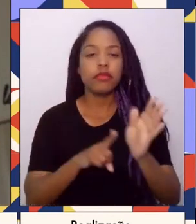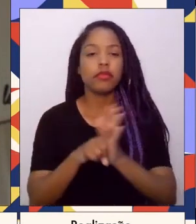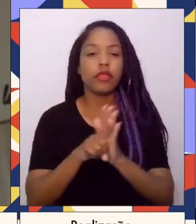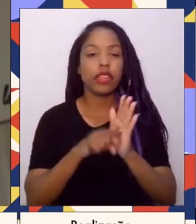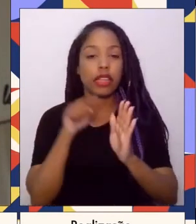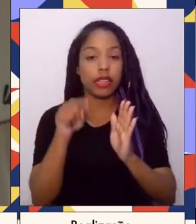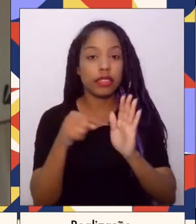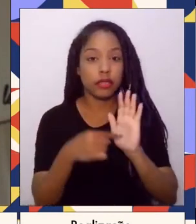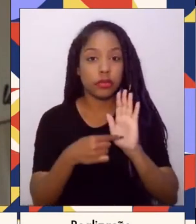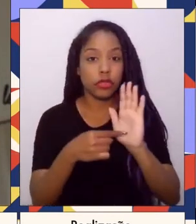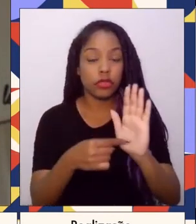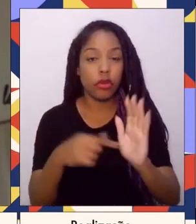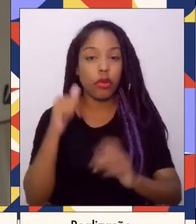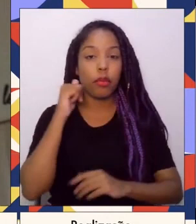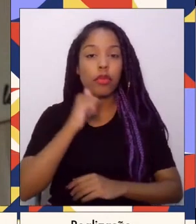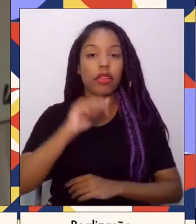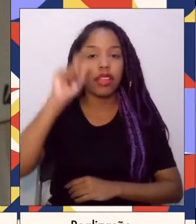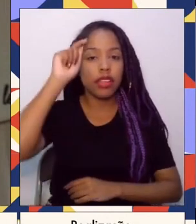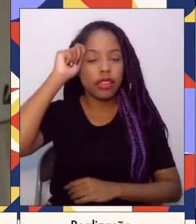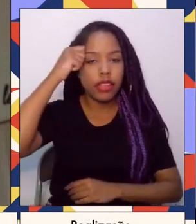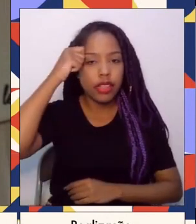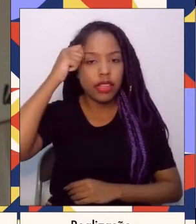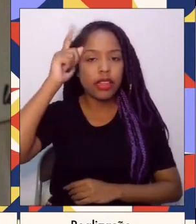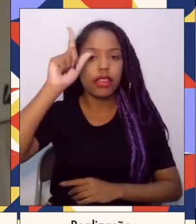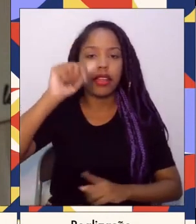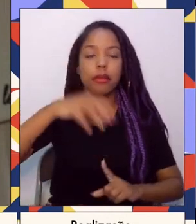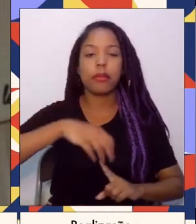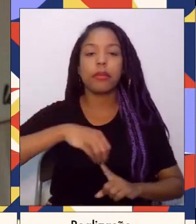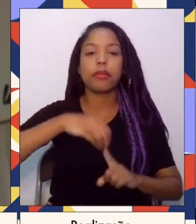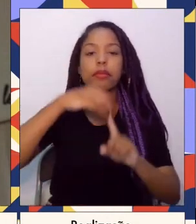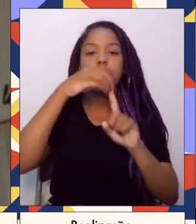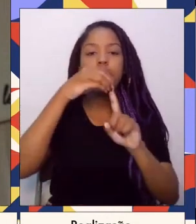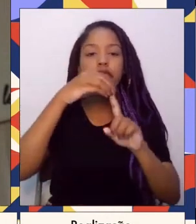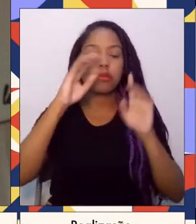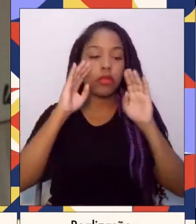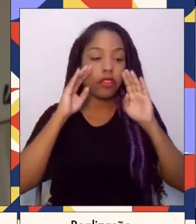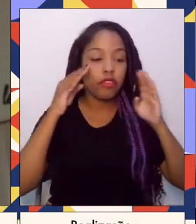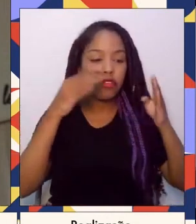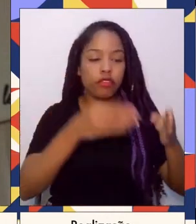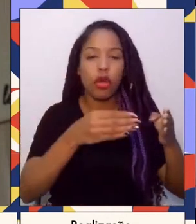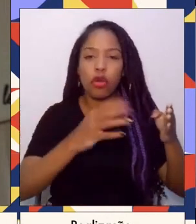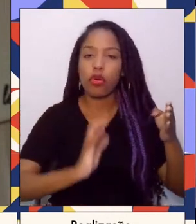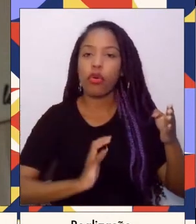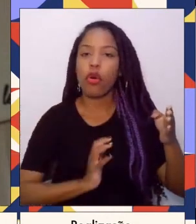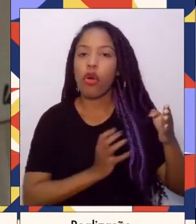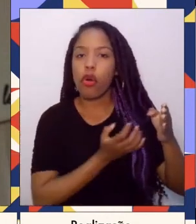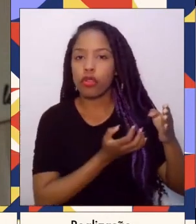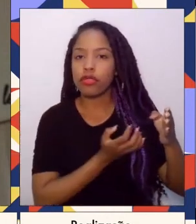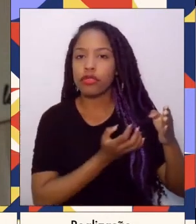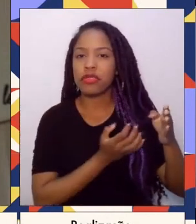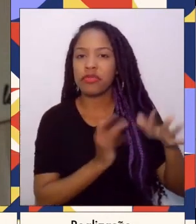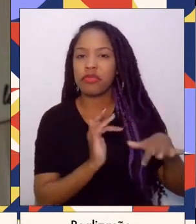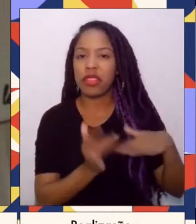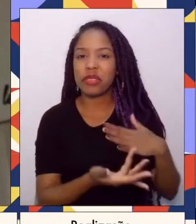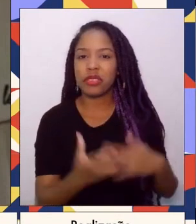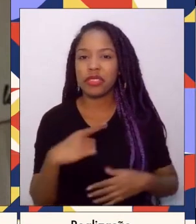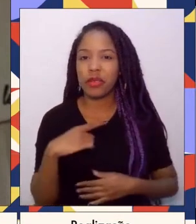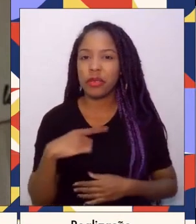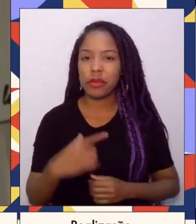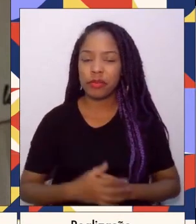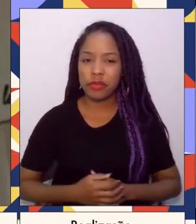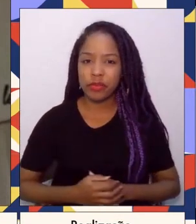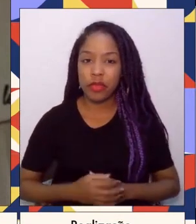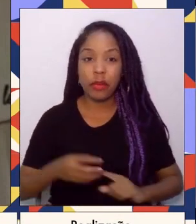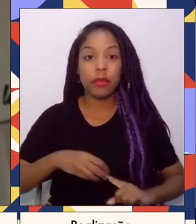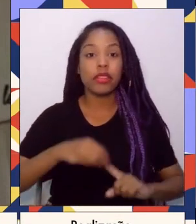de que mulheres negras são o principal alvo dos discursos de ódios que acontecem nas redes sociais e principalmente mulheres negras